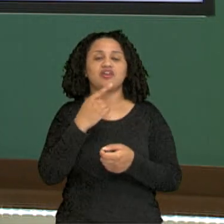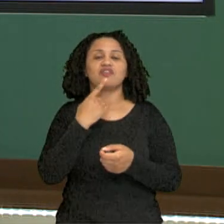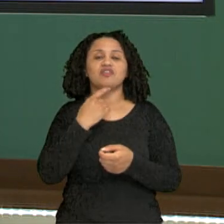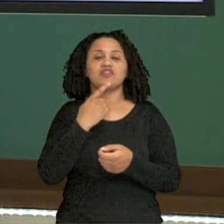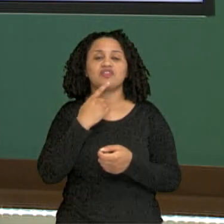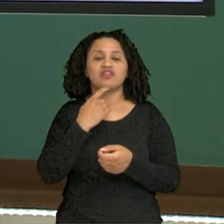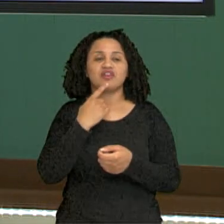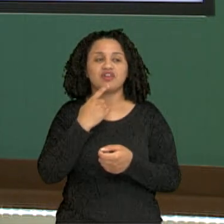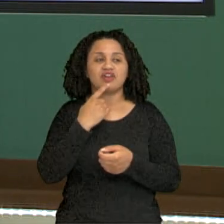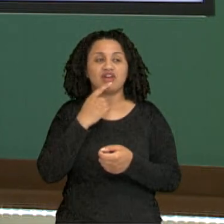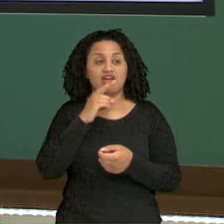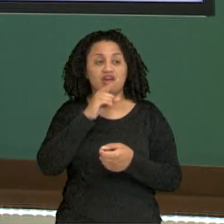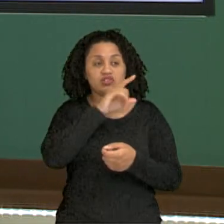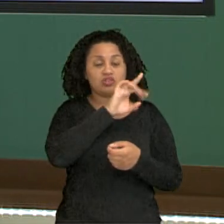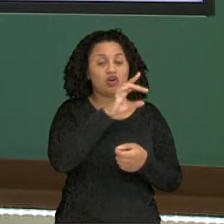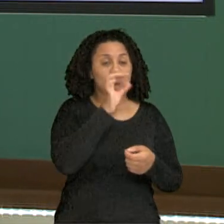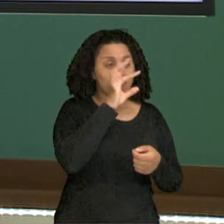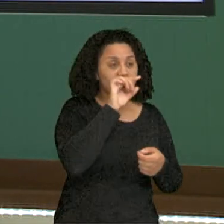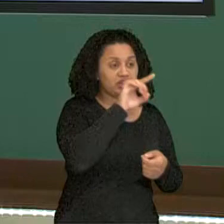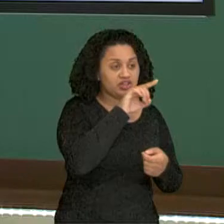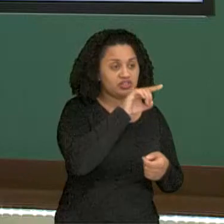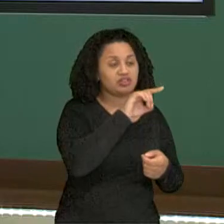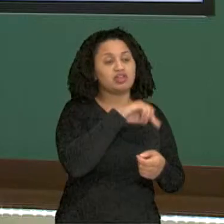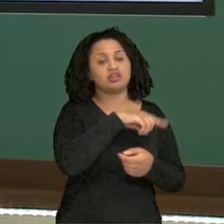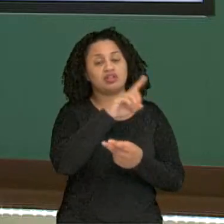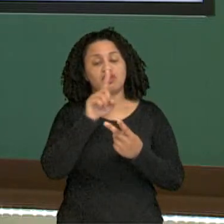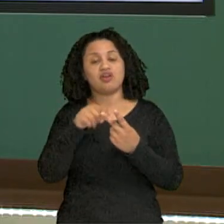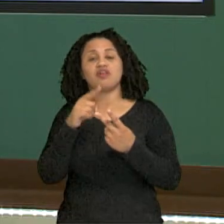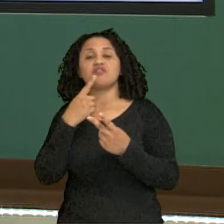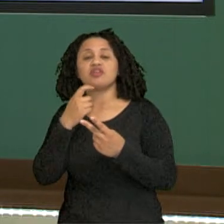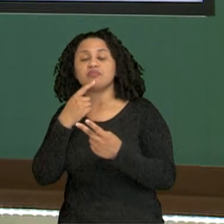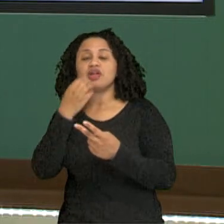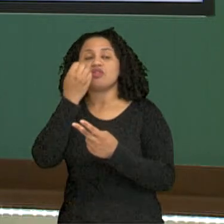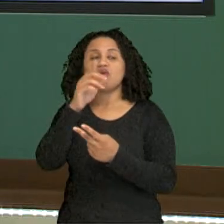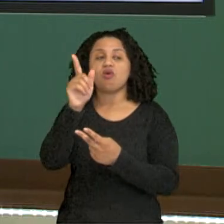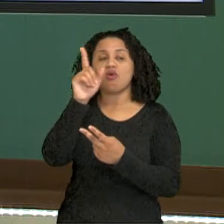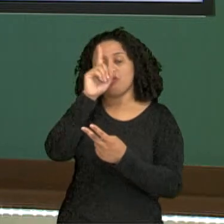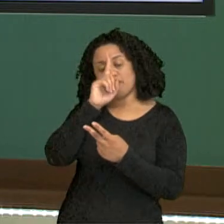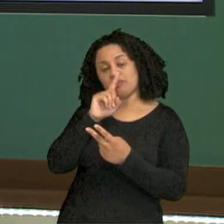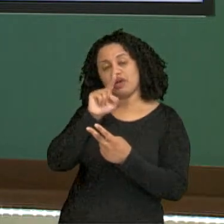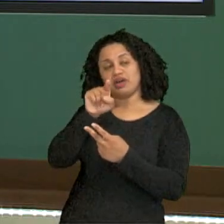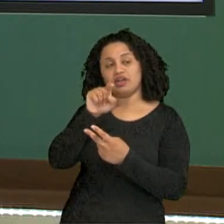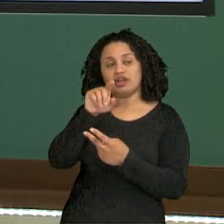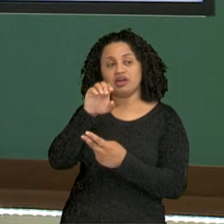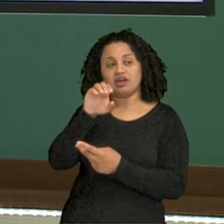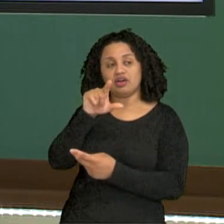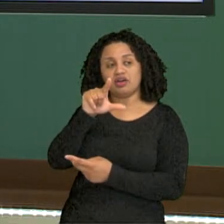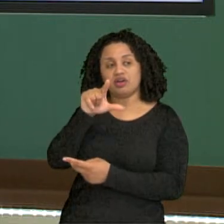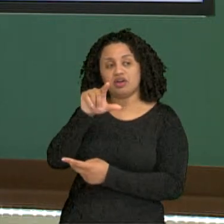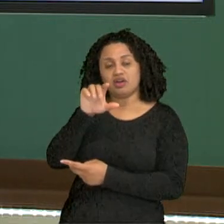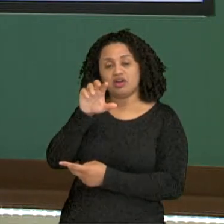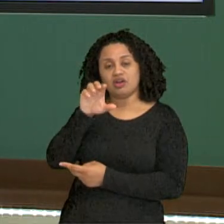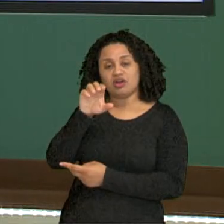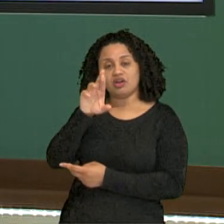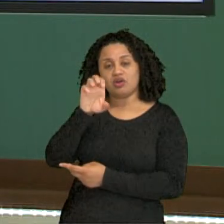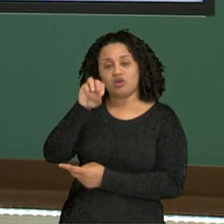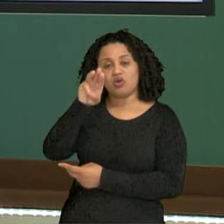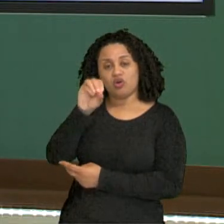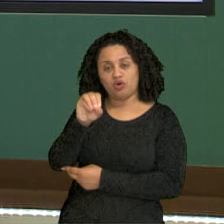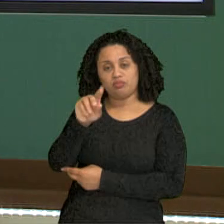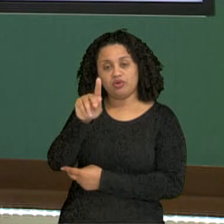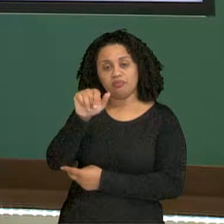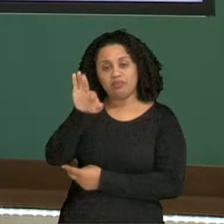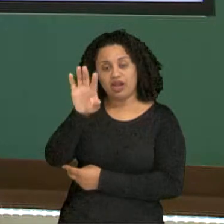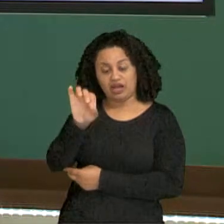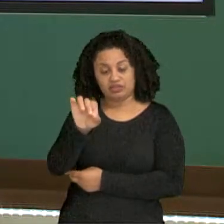é cloroplasto, vermelhos ou amarelos, cromoplastos. Cuidado para não confundir